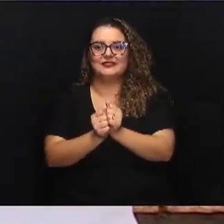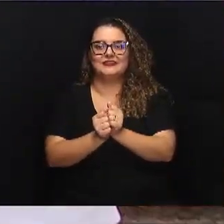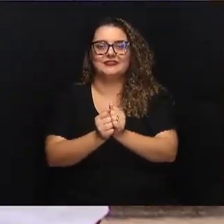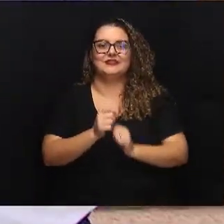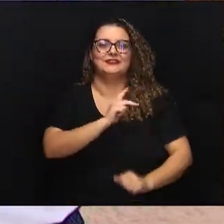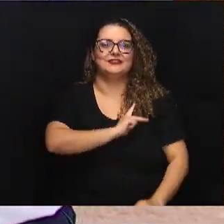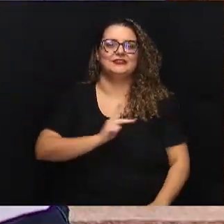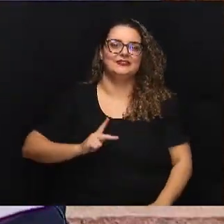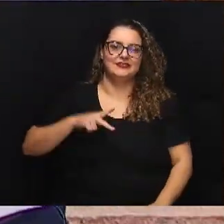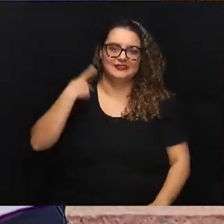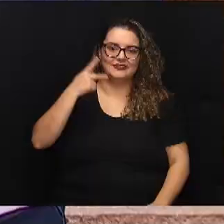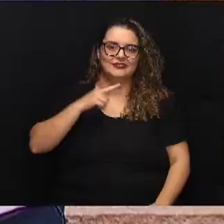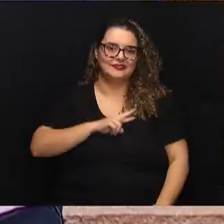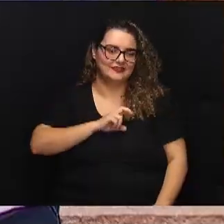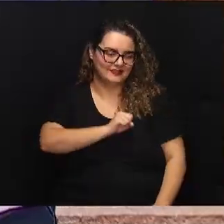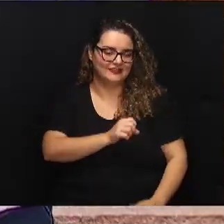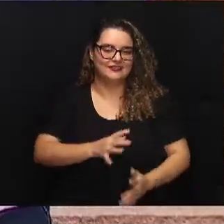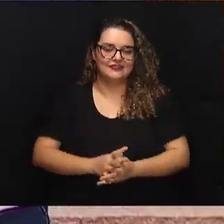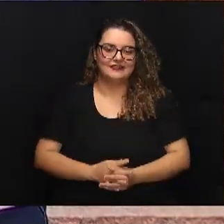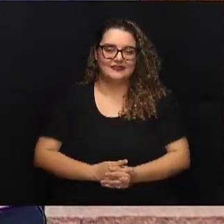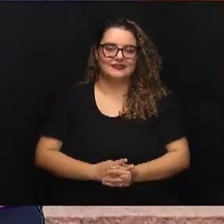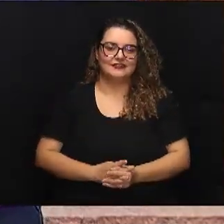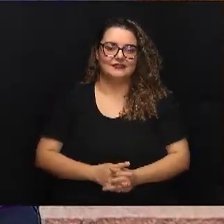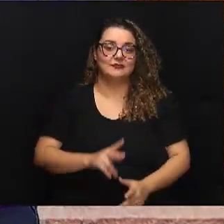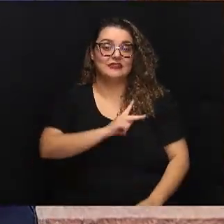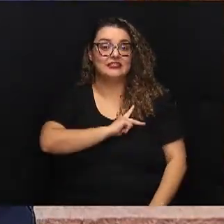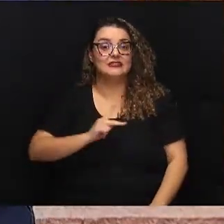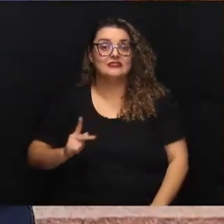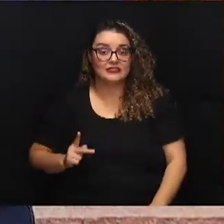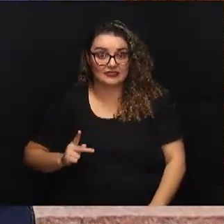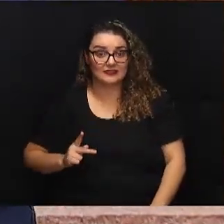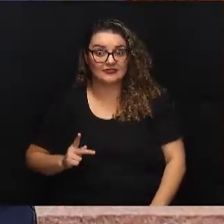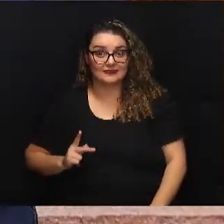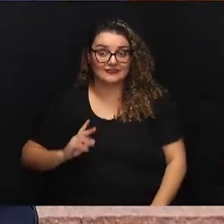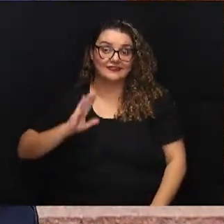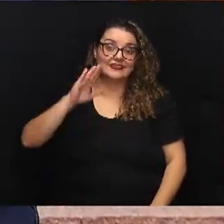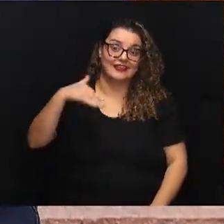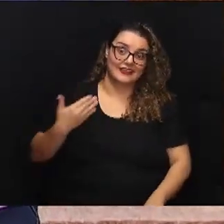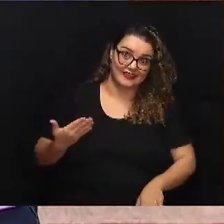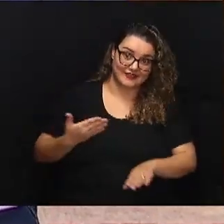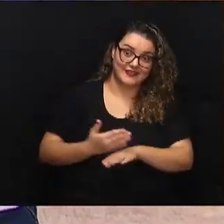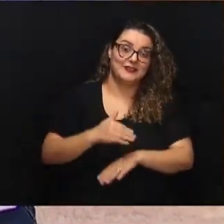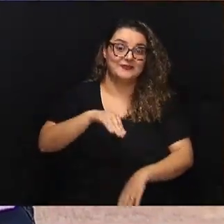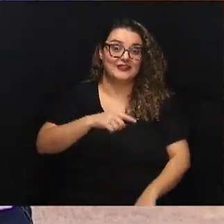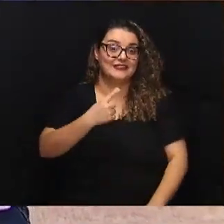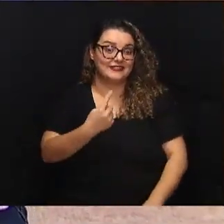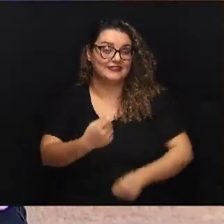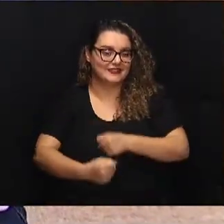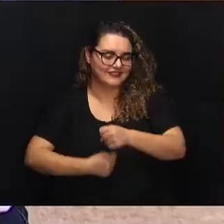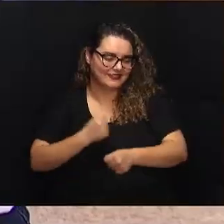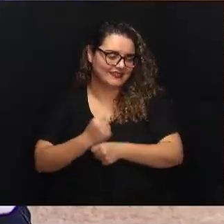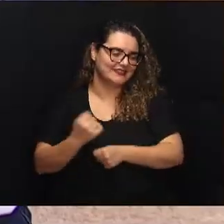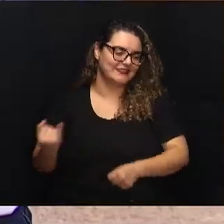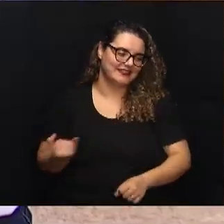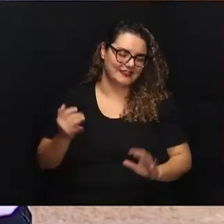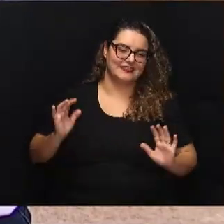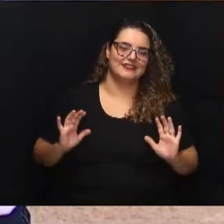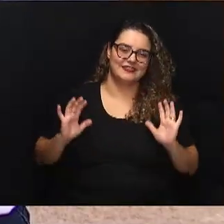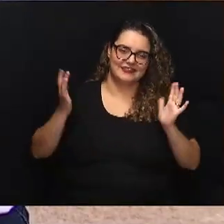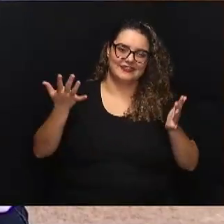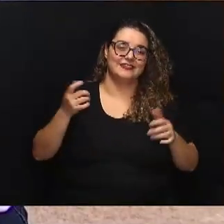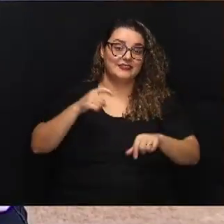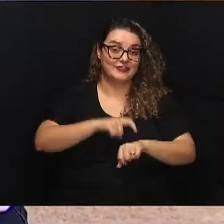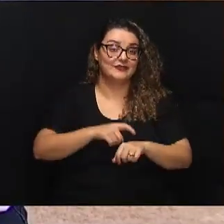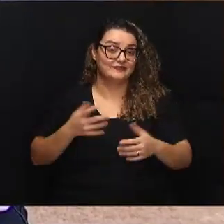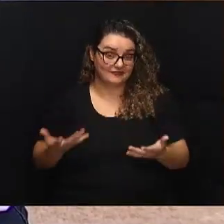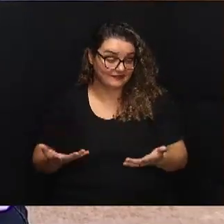presidente vereador Rossini. Presidente, a honra de participar mais um ano aqui dessa importante festa, num momento